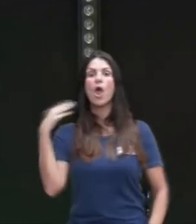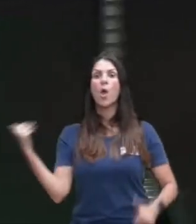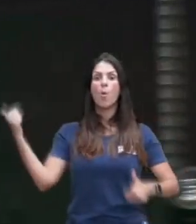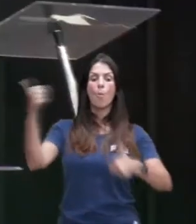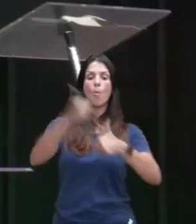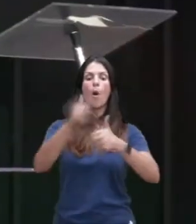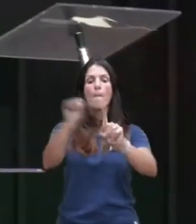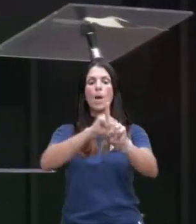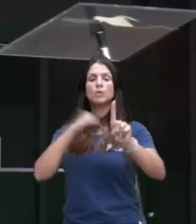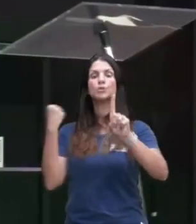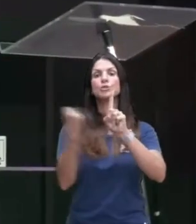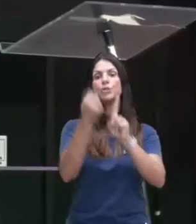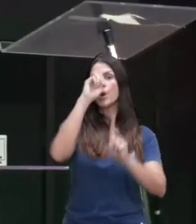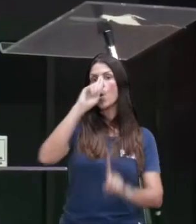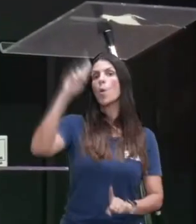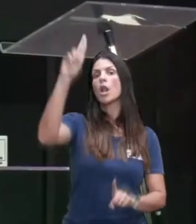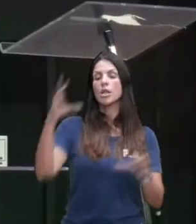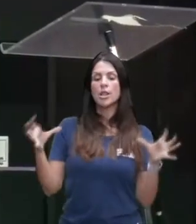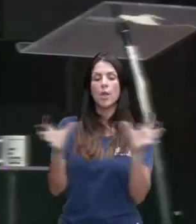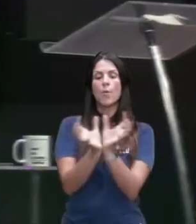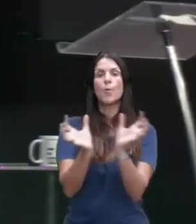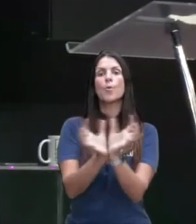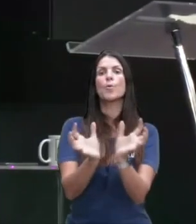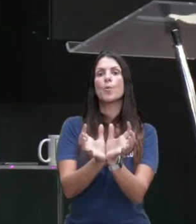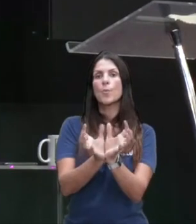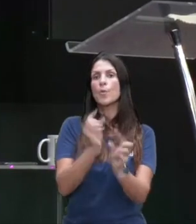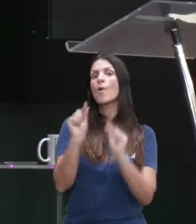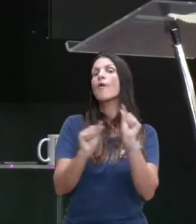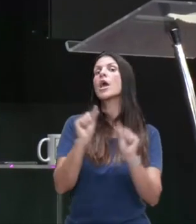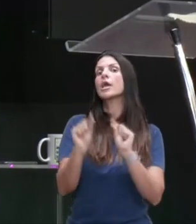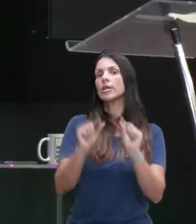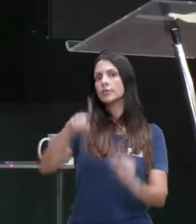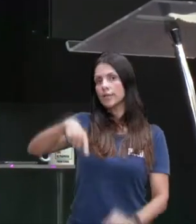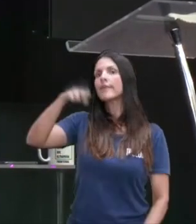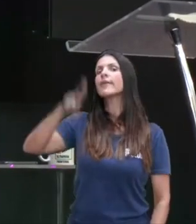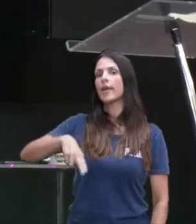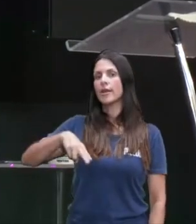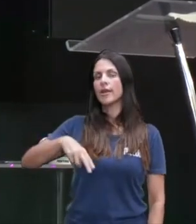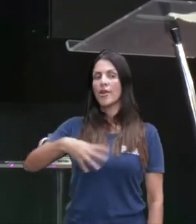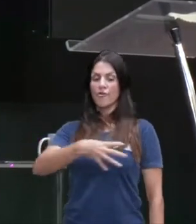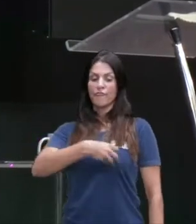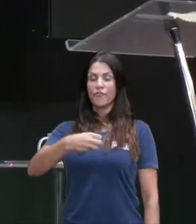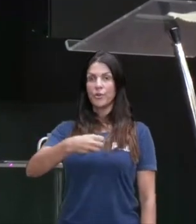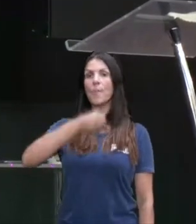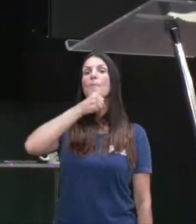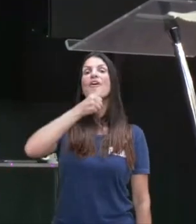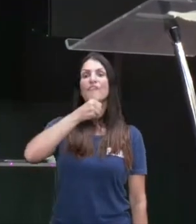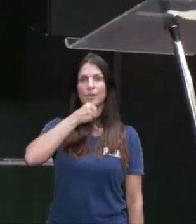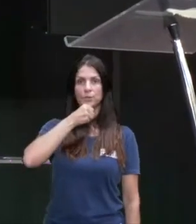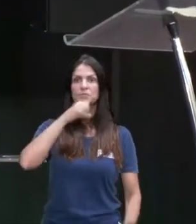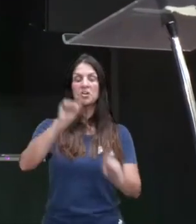sociedade o líder do clã seria o filho mais velho isso socialmente valer muito